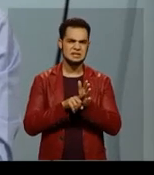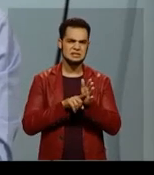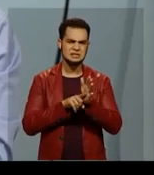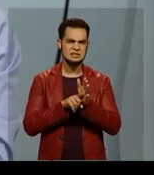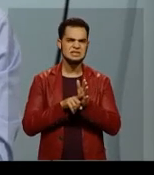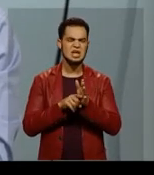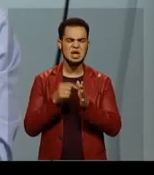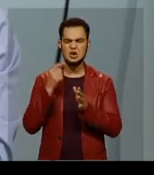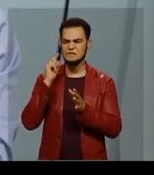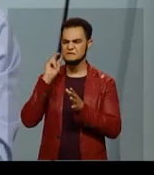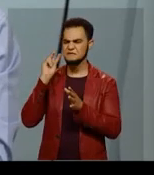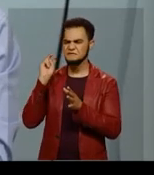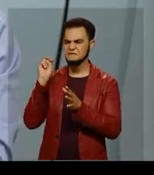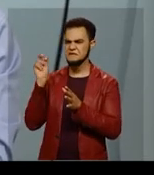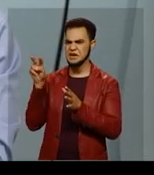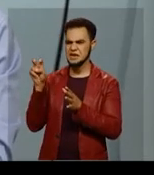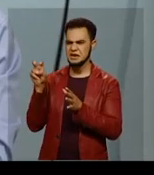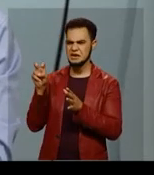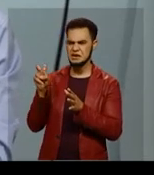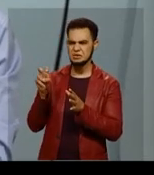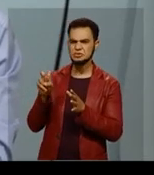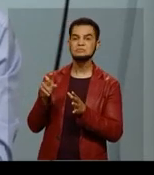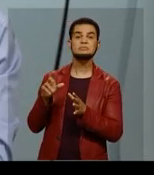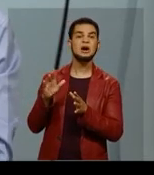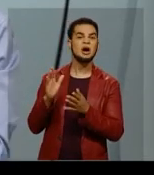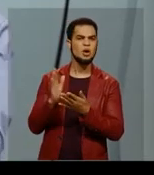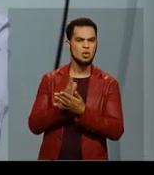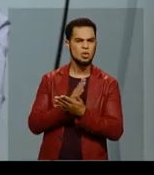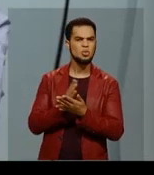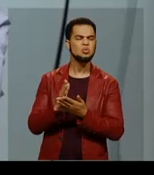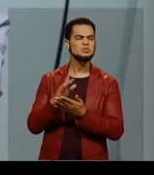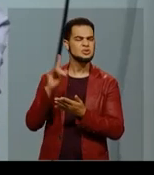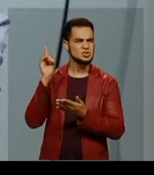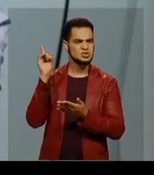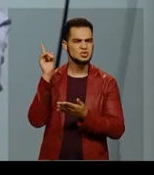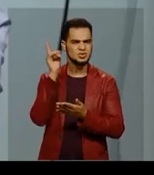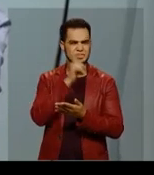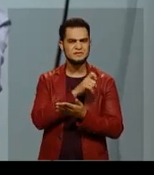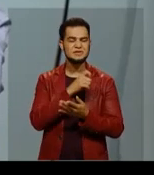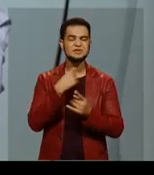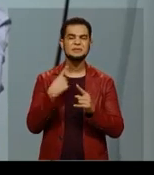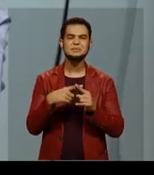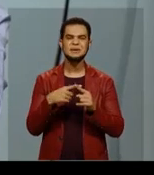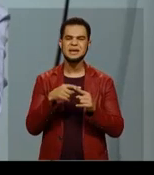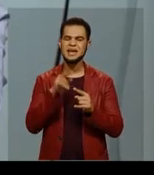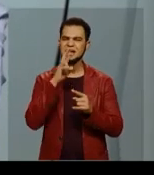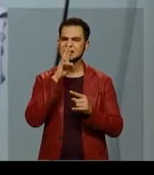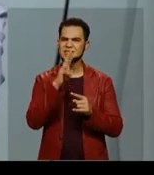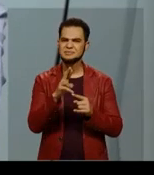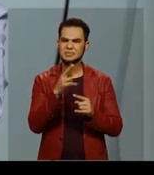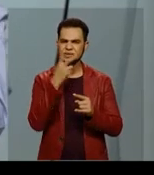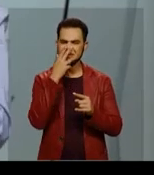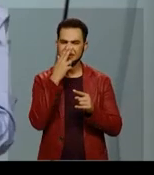coisas difíceis, que eu não sei se não fico em dúvida. É muito perto as respostas, mas